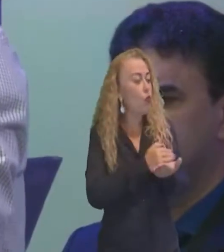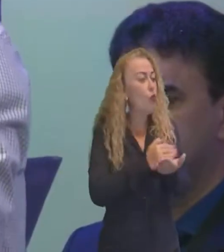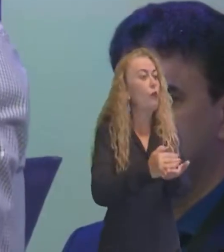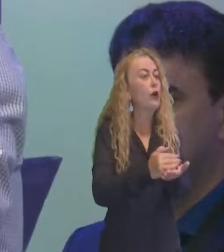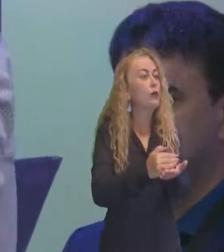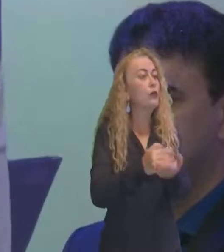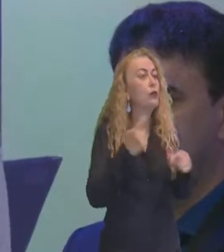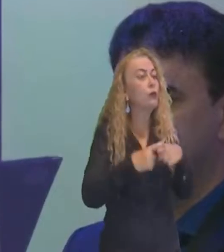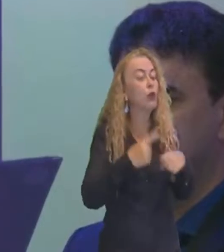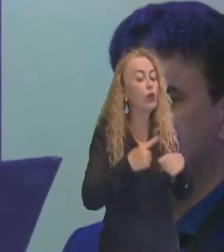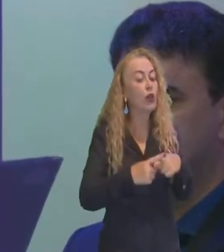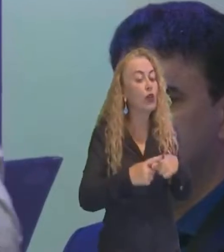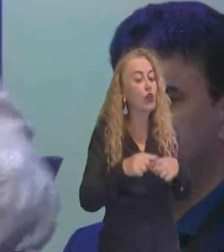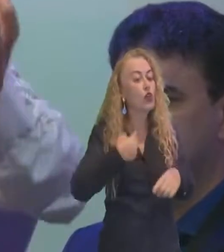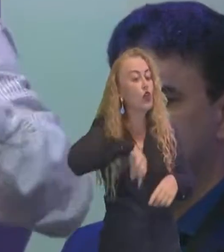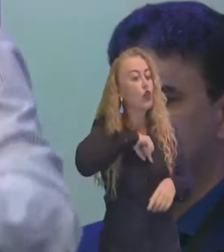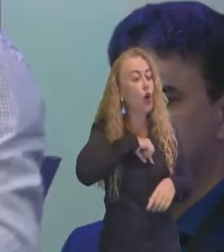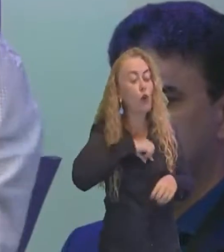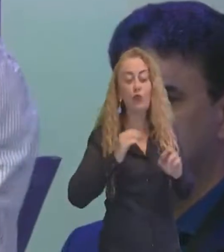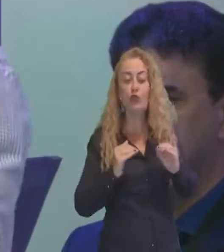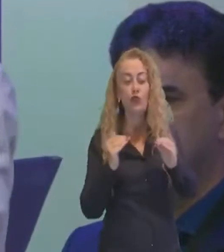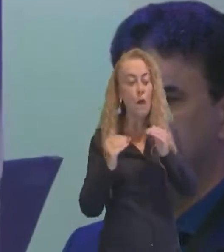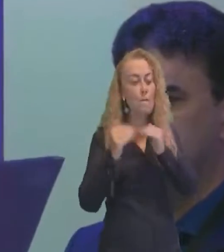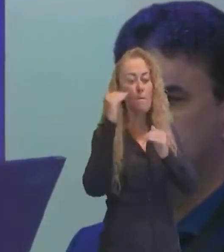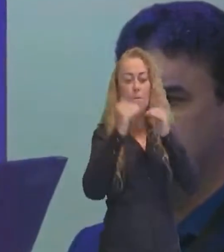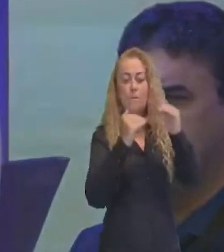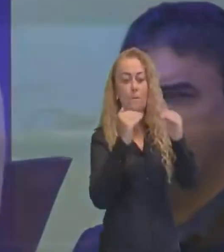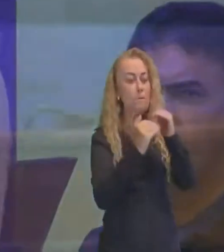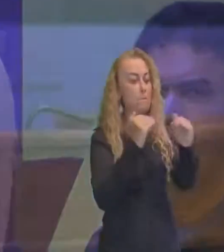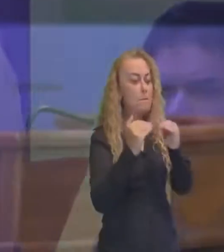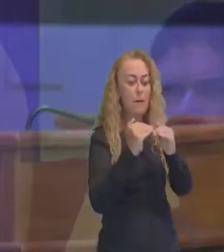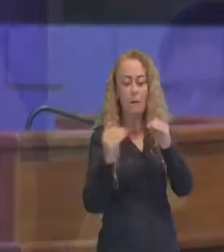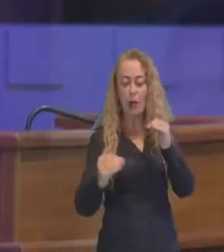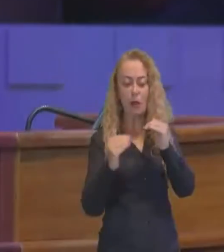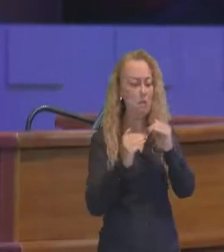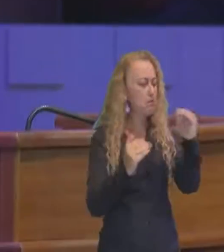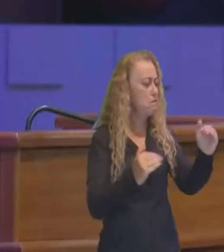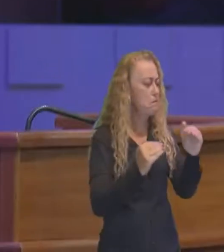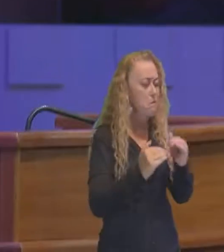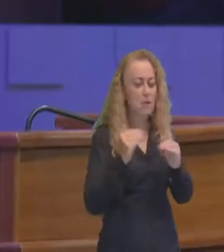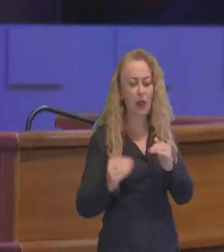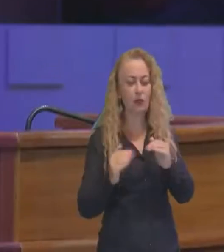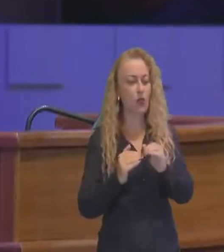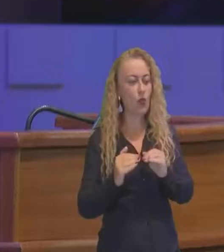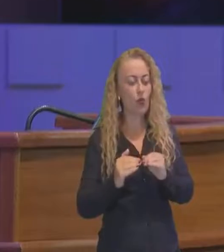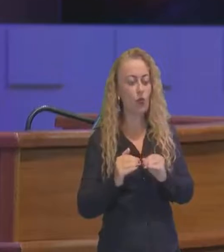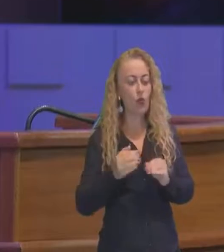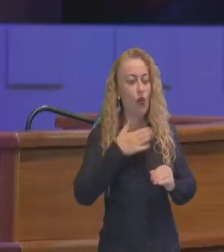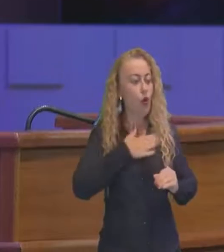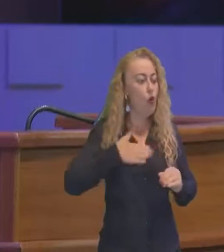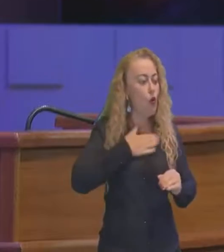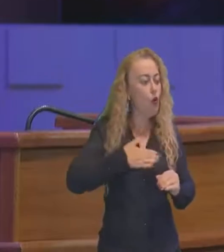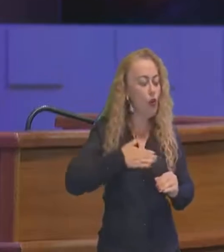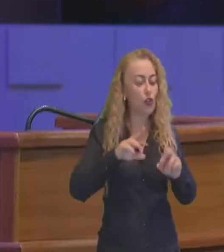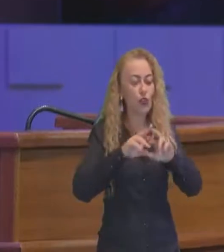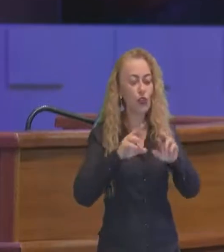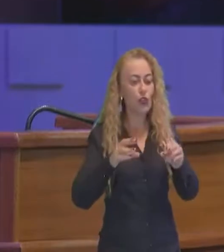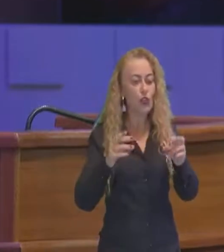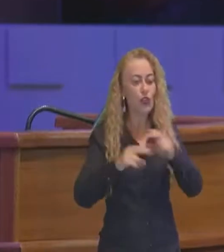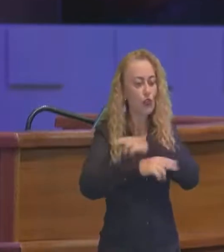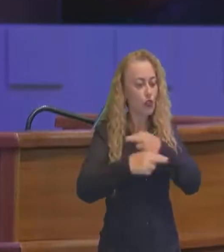quê? Nós somos incompatíveis, pastor. Ele gosta de uma coisa, eu gosto de outra. nós não temos